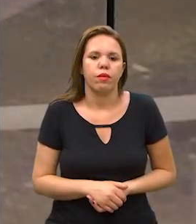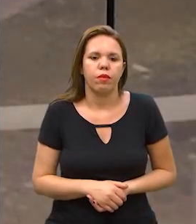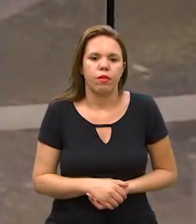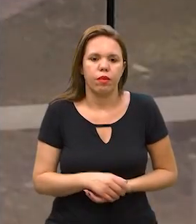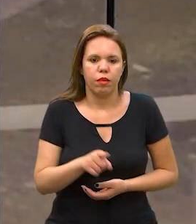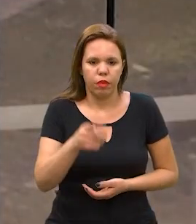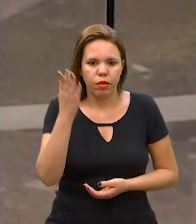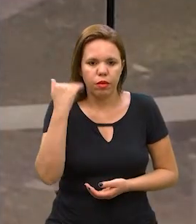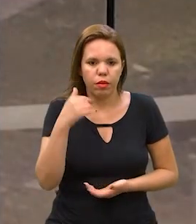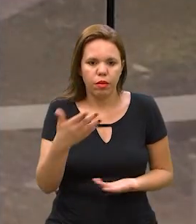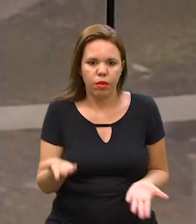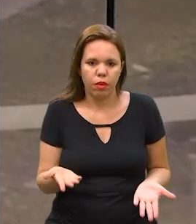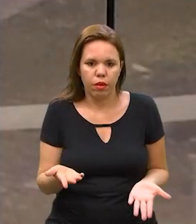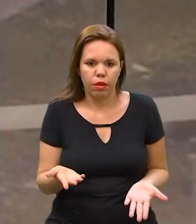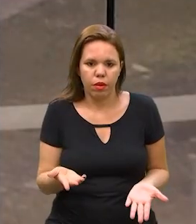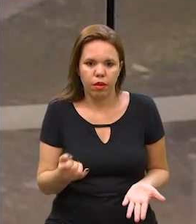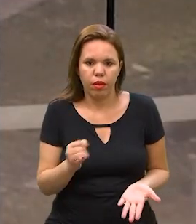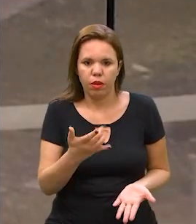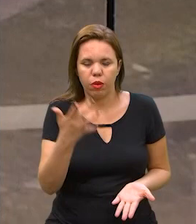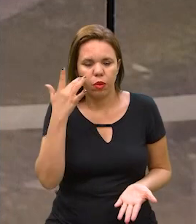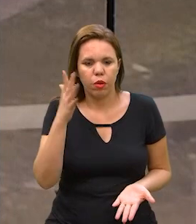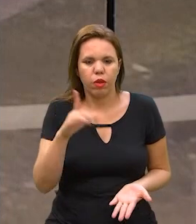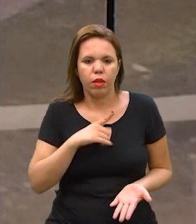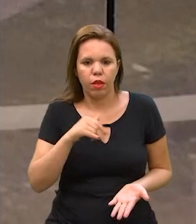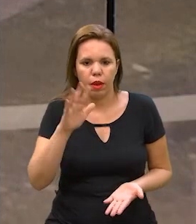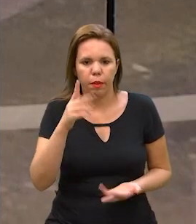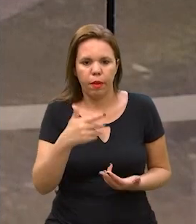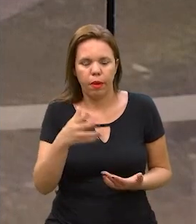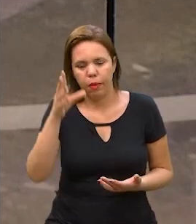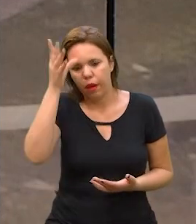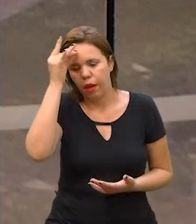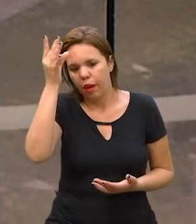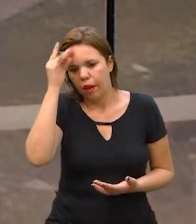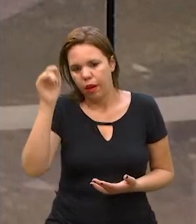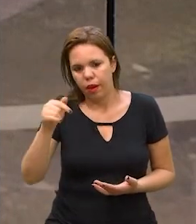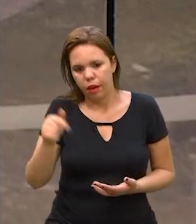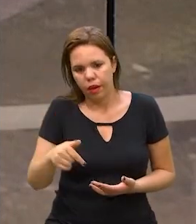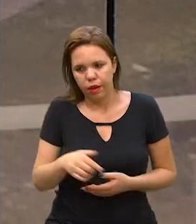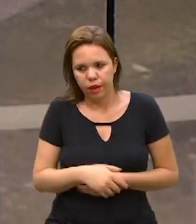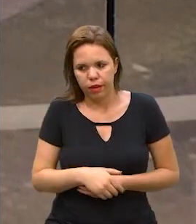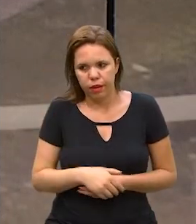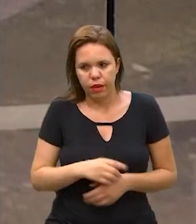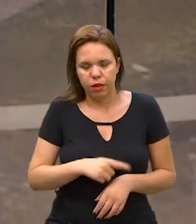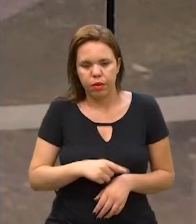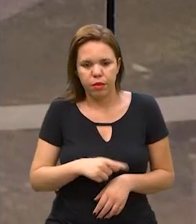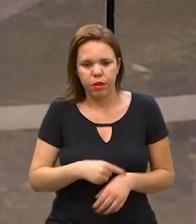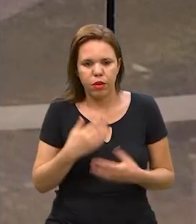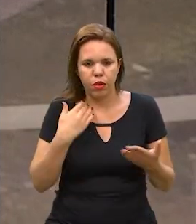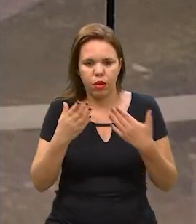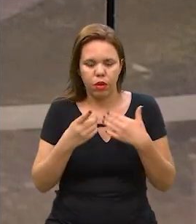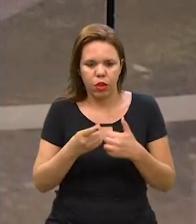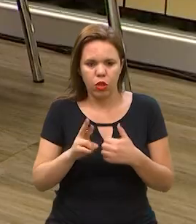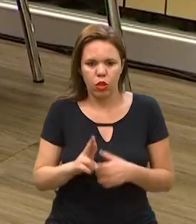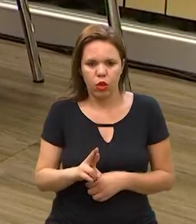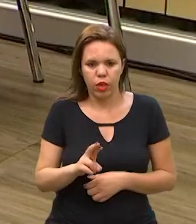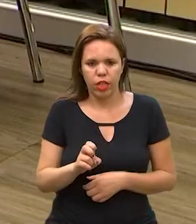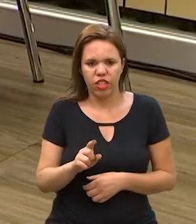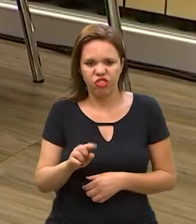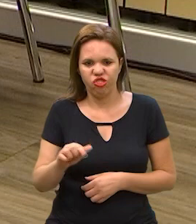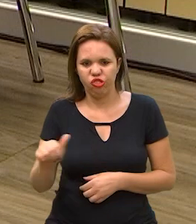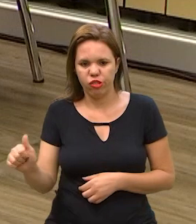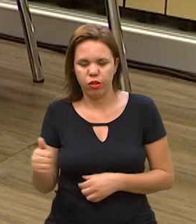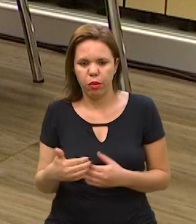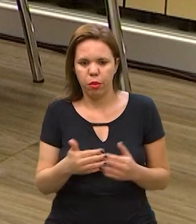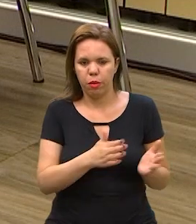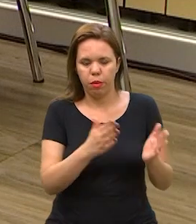Você sabia disso? Bom, se não sabia, ainda tem mais para aprender, porque nesse momento conversamos com a doutora Regina e no